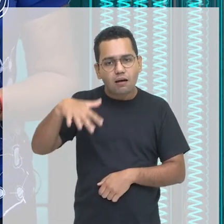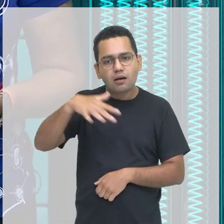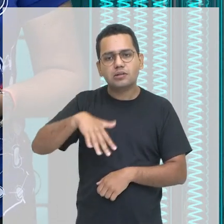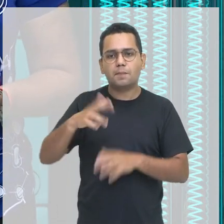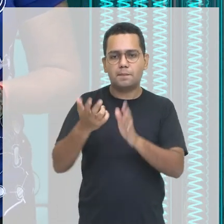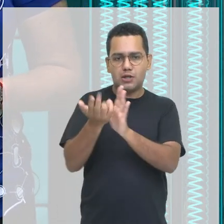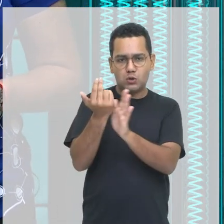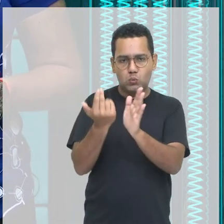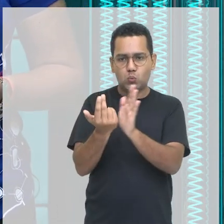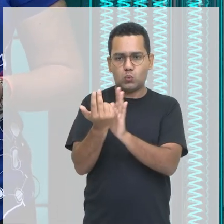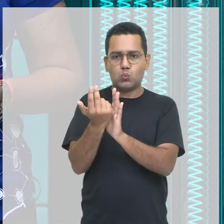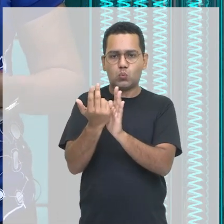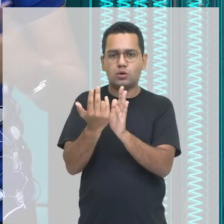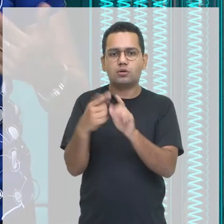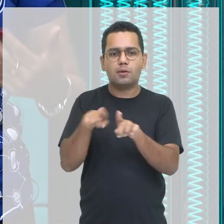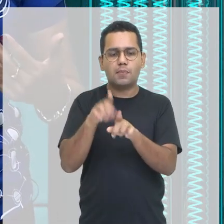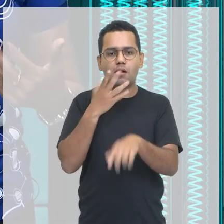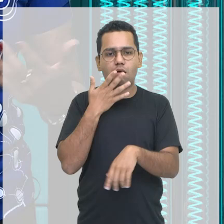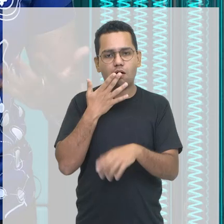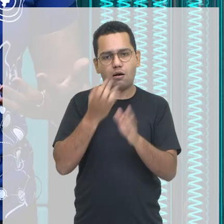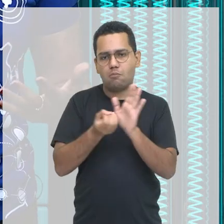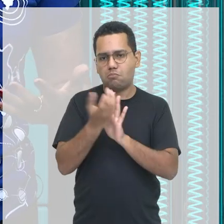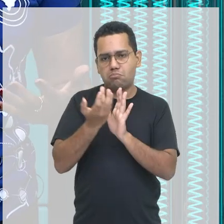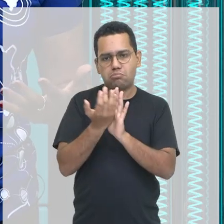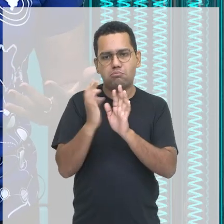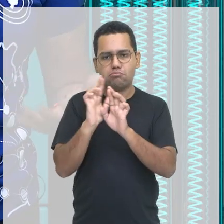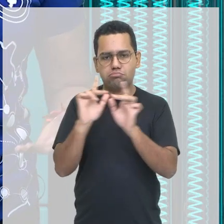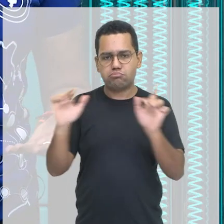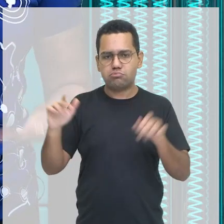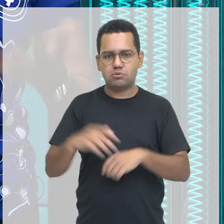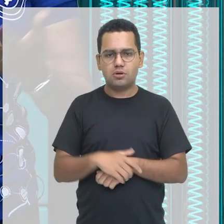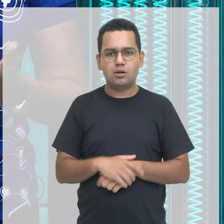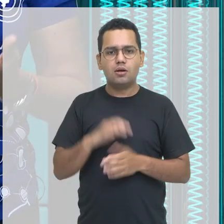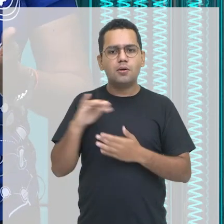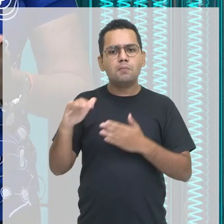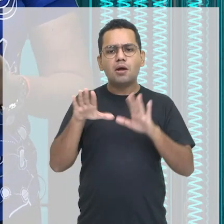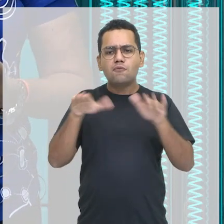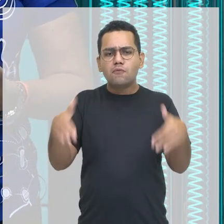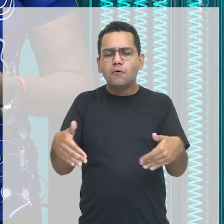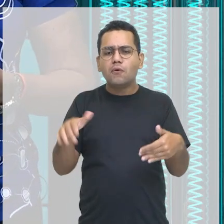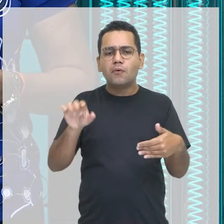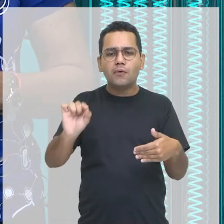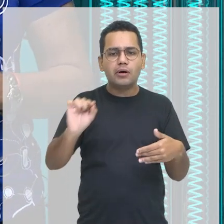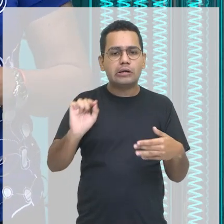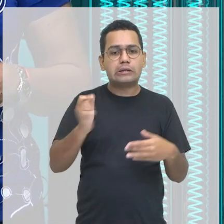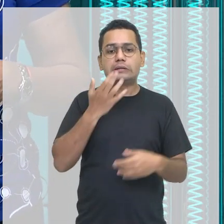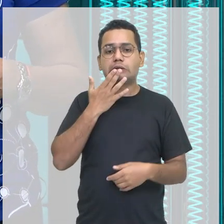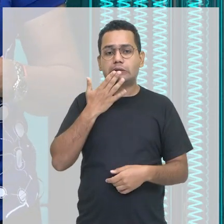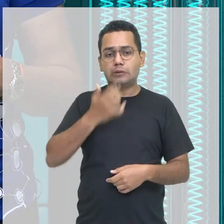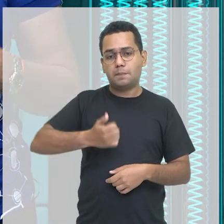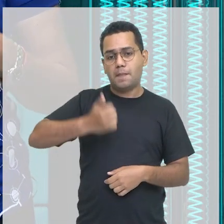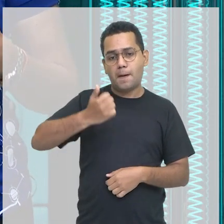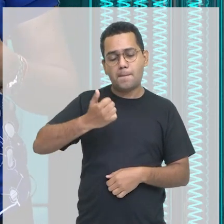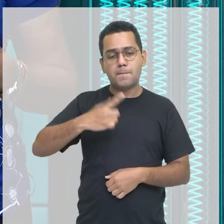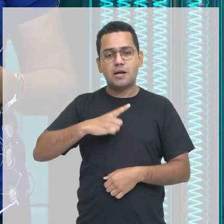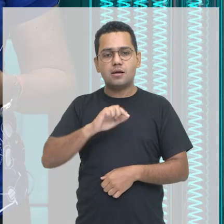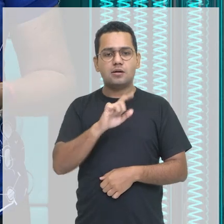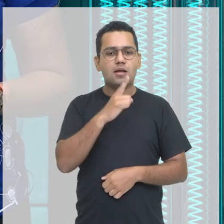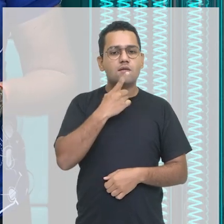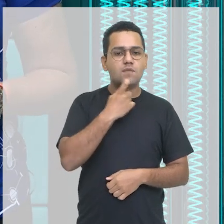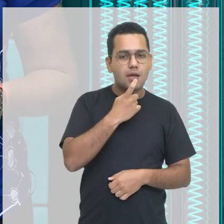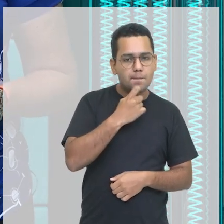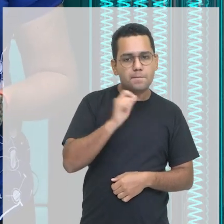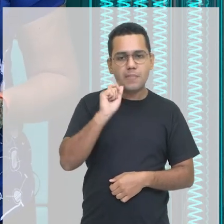decidiu limitar sua pintura às 3 cores primárias, como vocês viram, vermelho, azul e amarelo, e aos